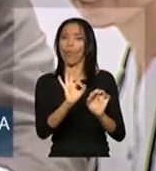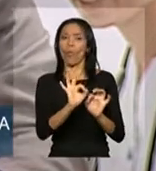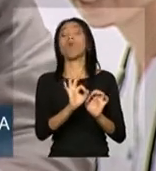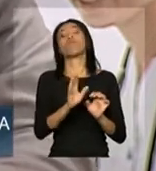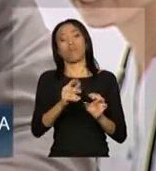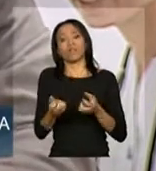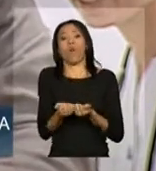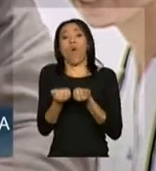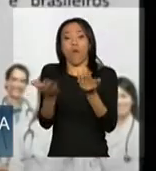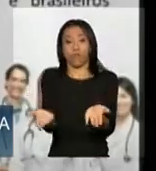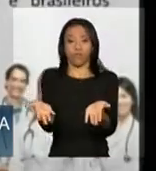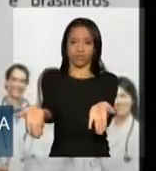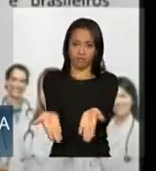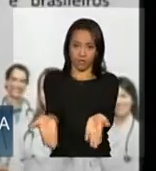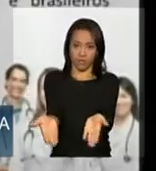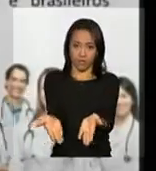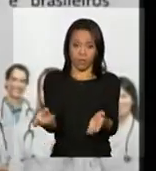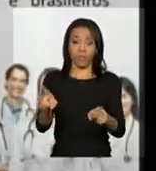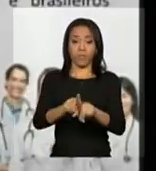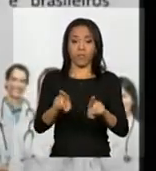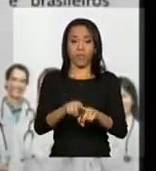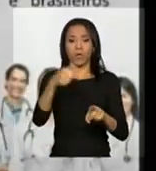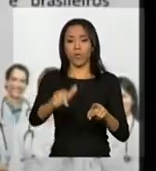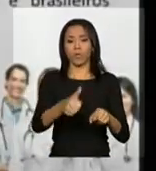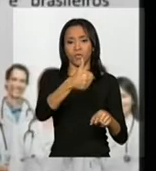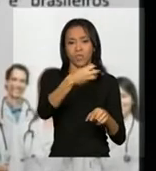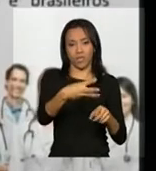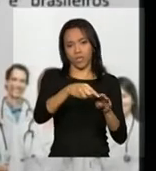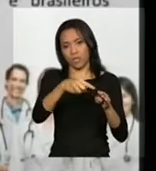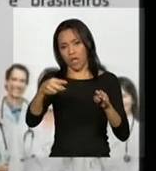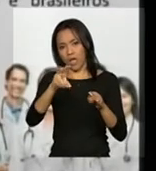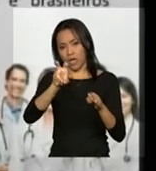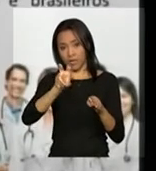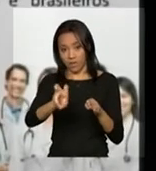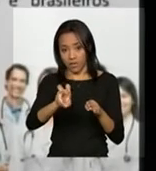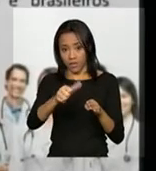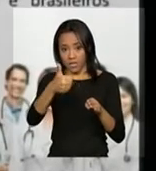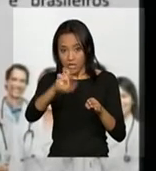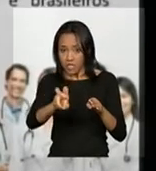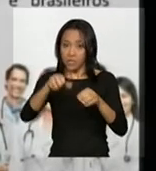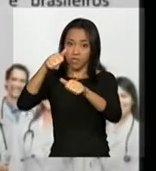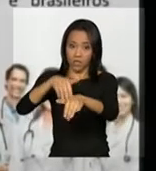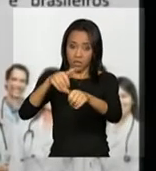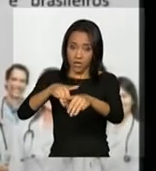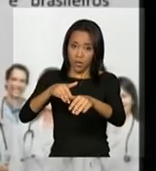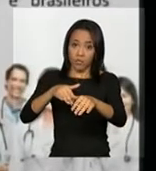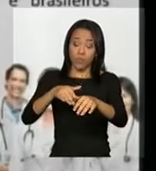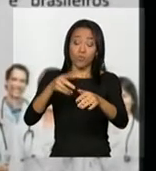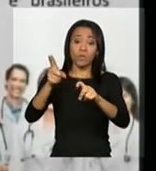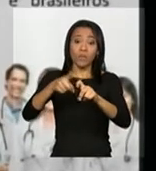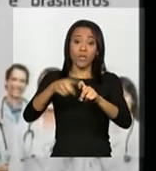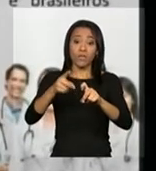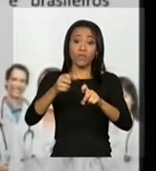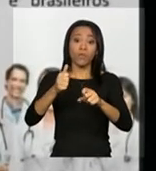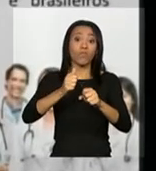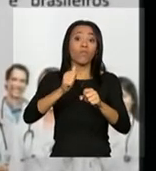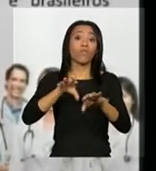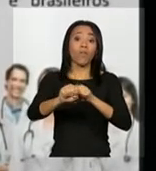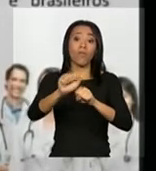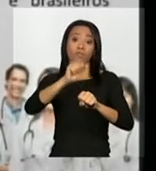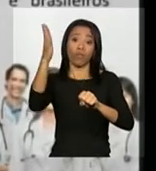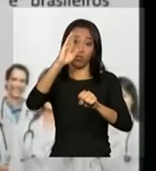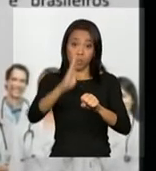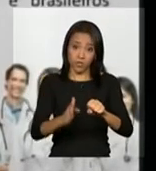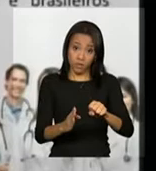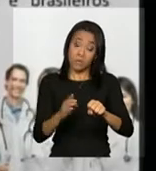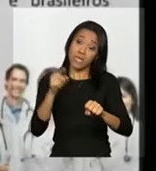serão ofertadas de 13 a 15 de setembro Os médicos brasileiros formados no exterior e os estrangeiros farão a